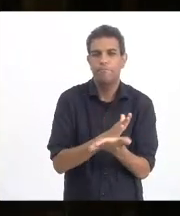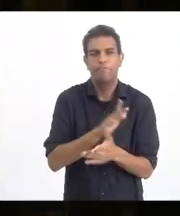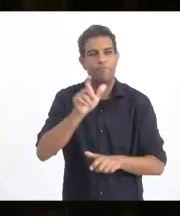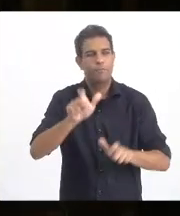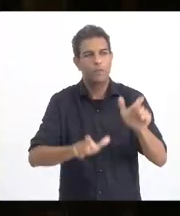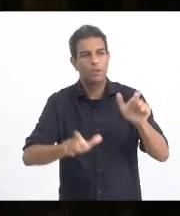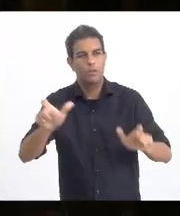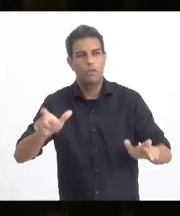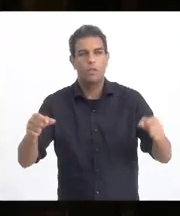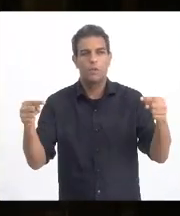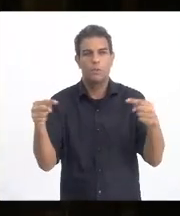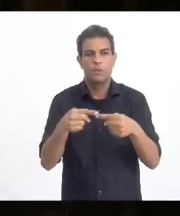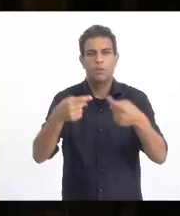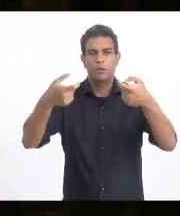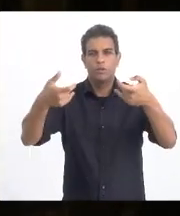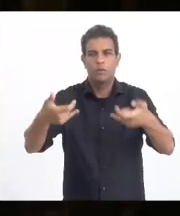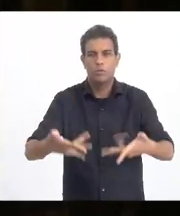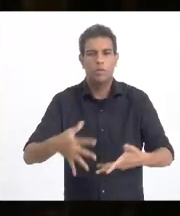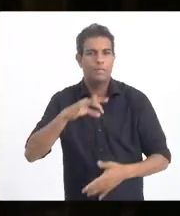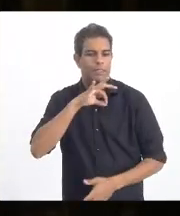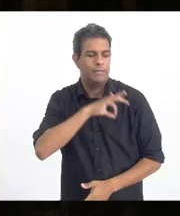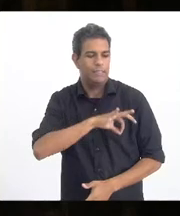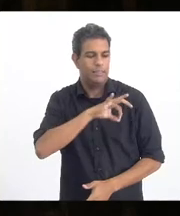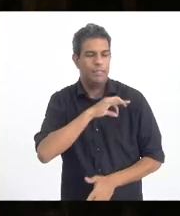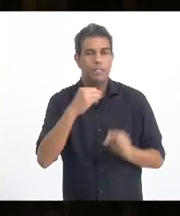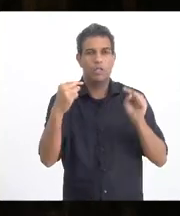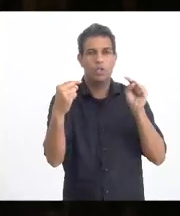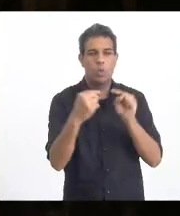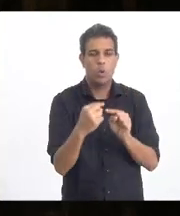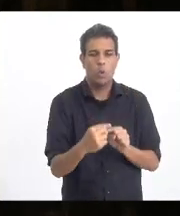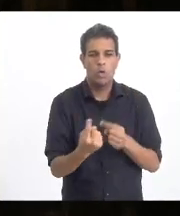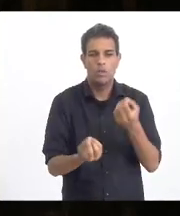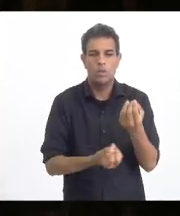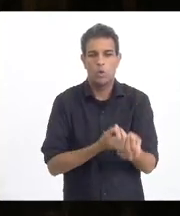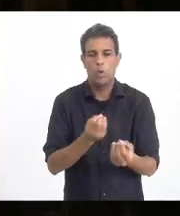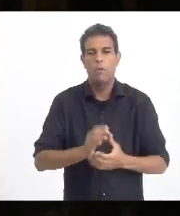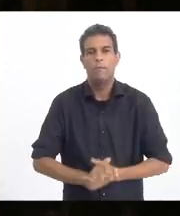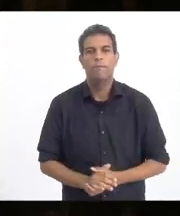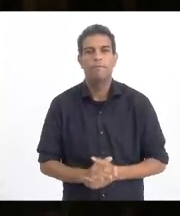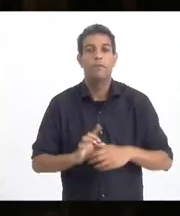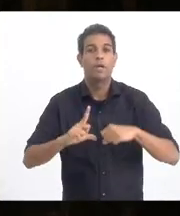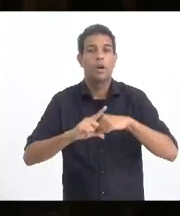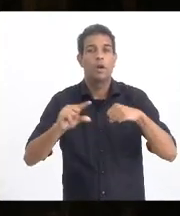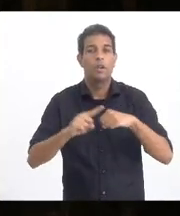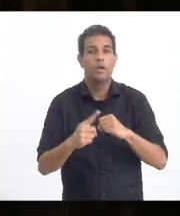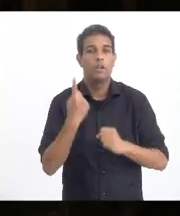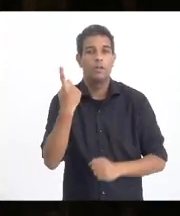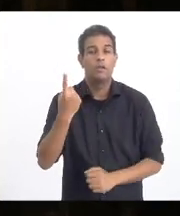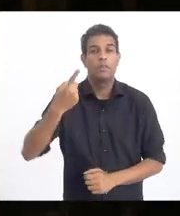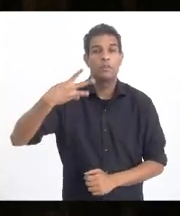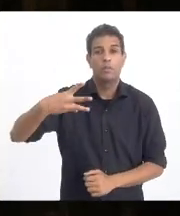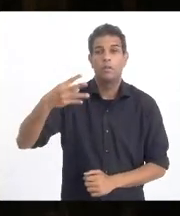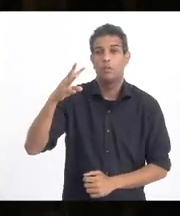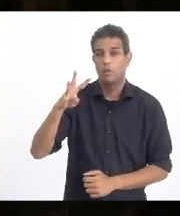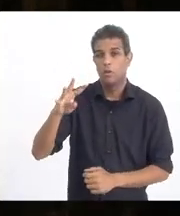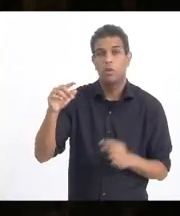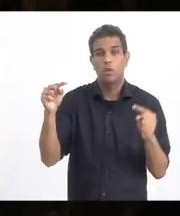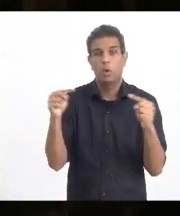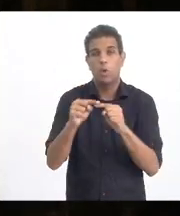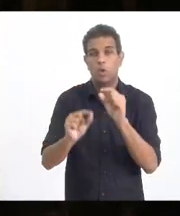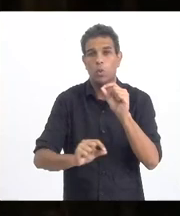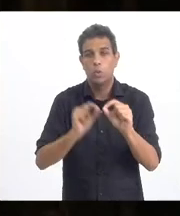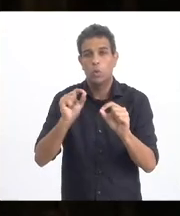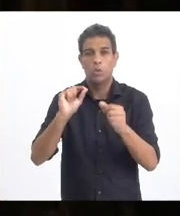pessoas falar linha de salário, concordamos, linha de salário, artigo 144, parágrafo 9. O nome disso